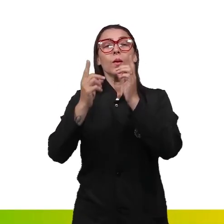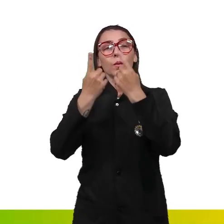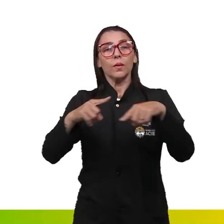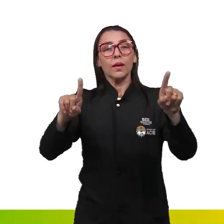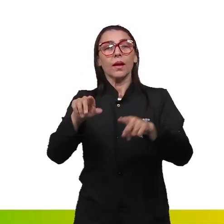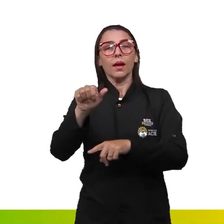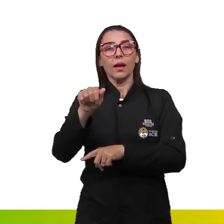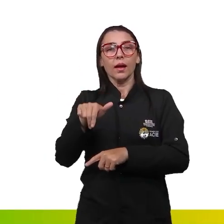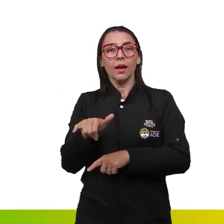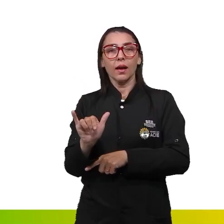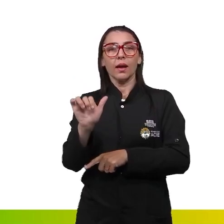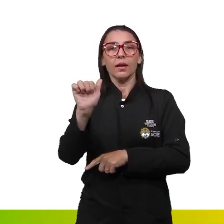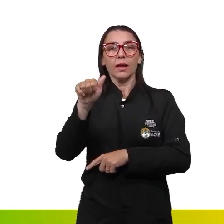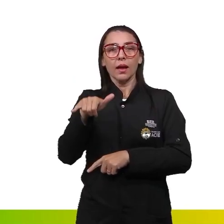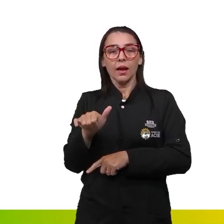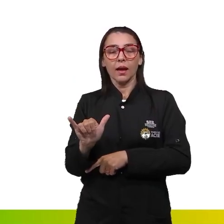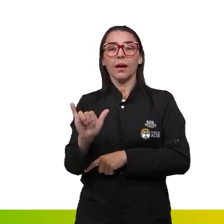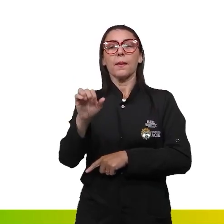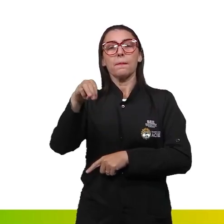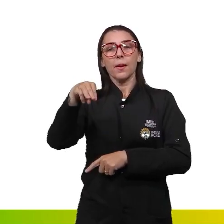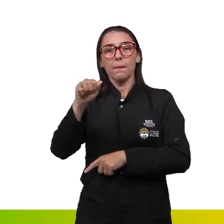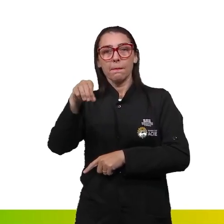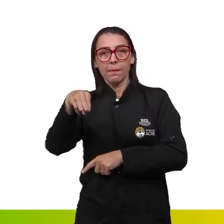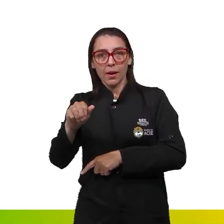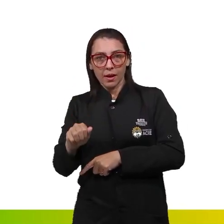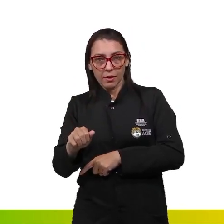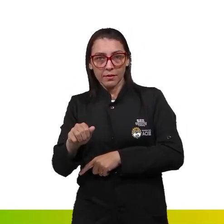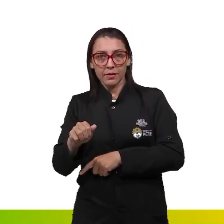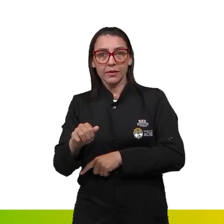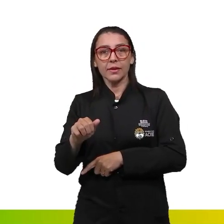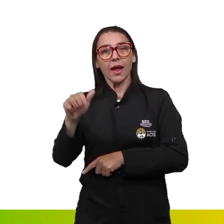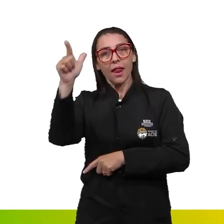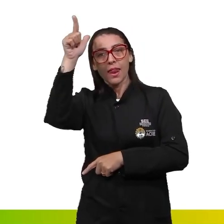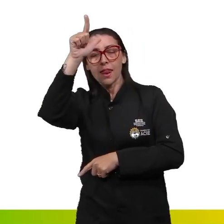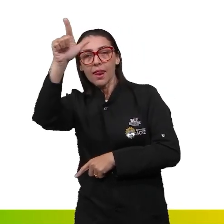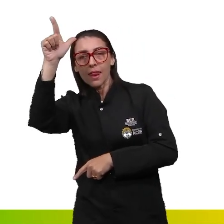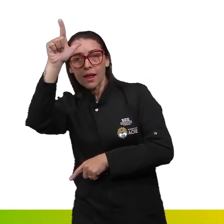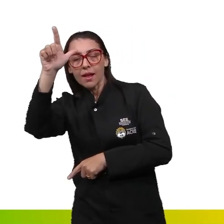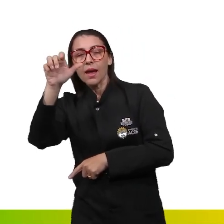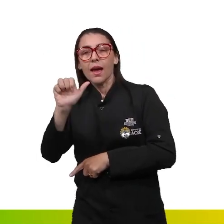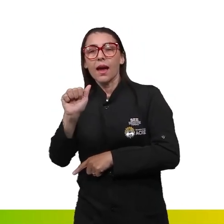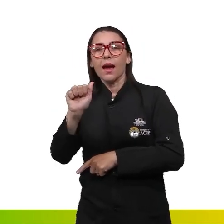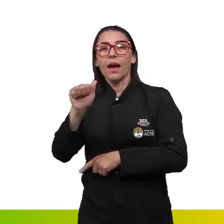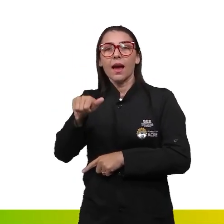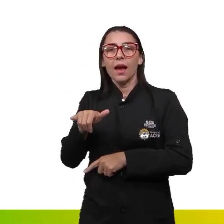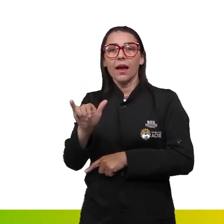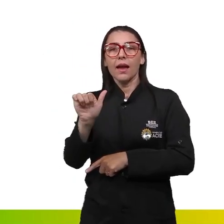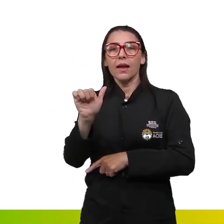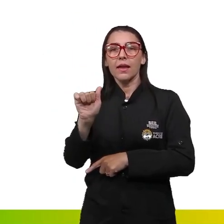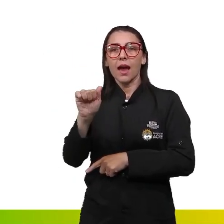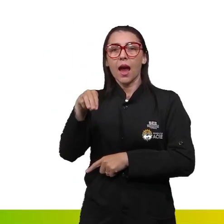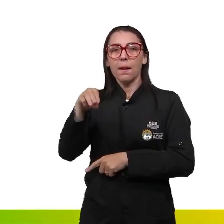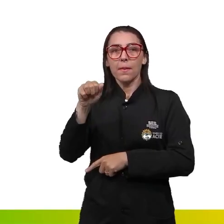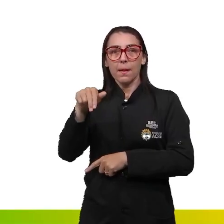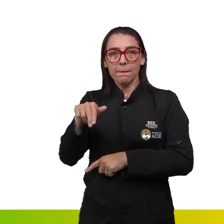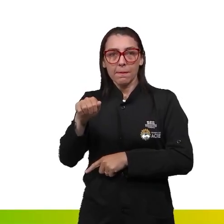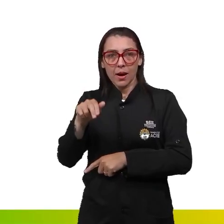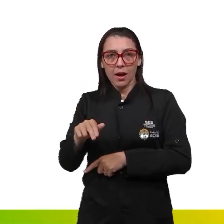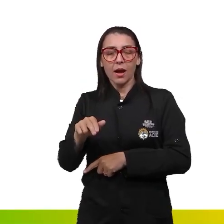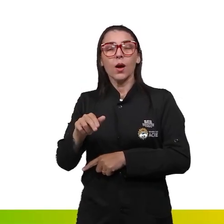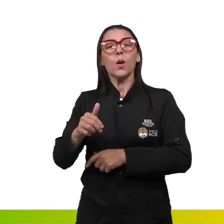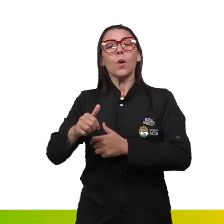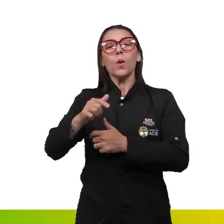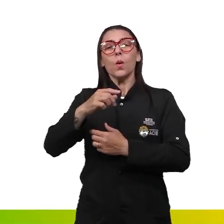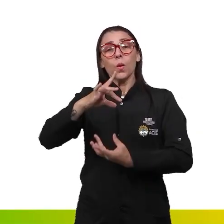o canto de ai, ai, mamá, ai, ai, mamá. Na lenda da ai, ai, mamá. O chamado do espírito do